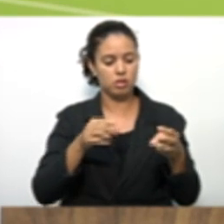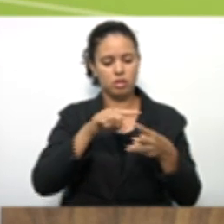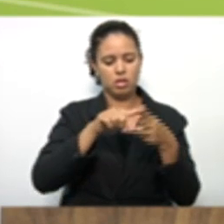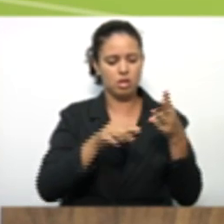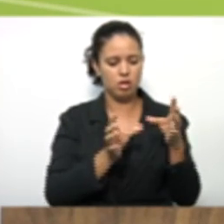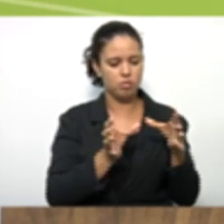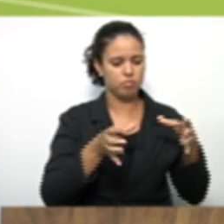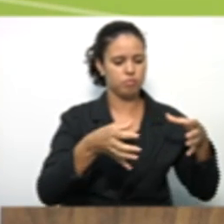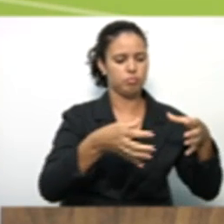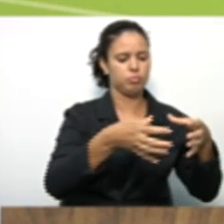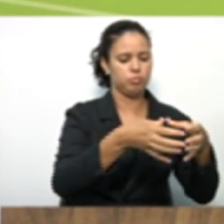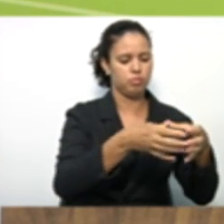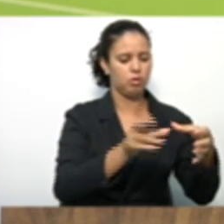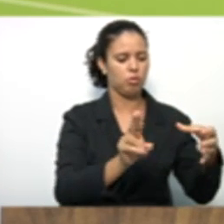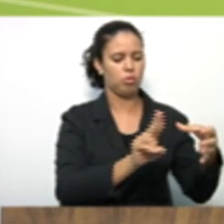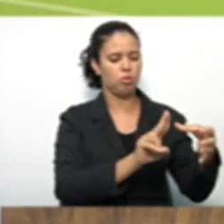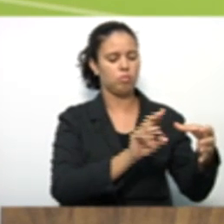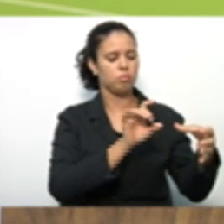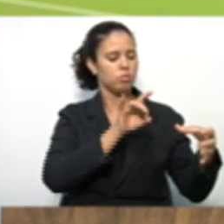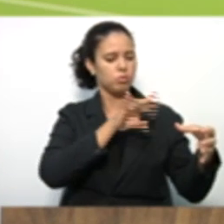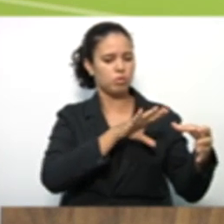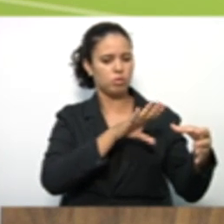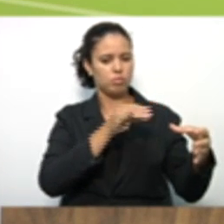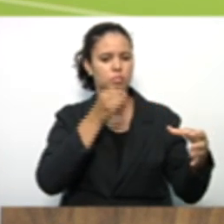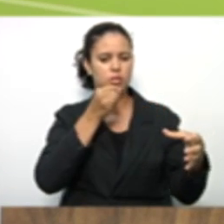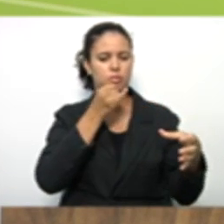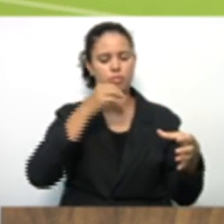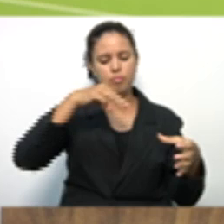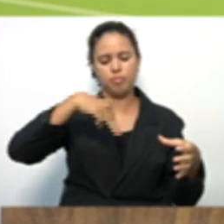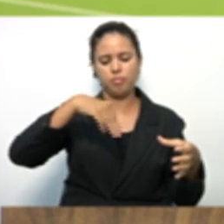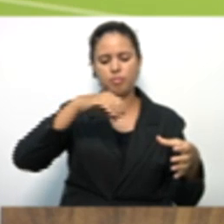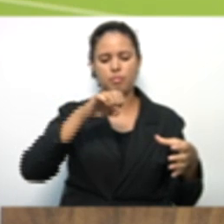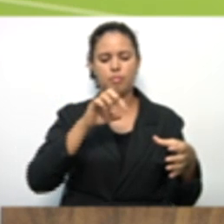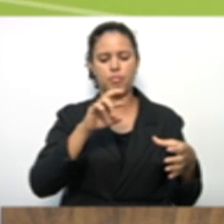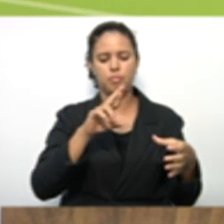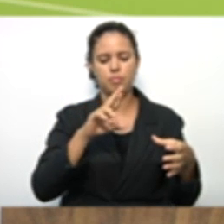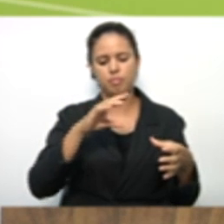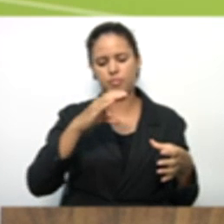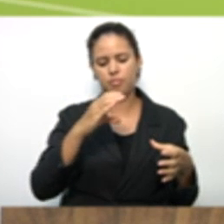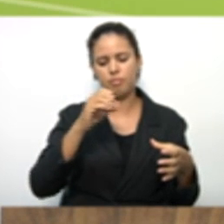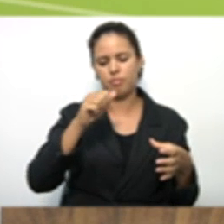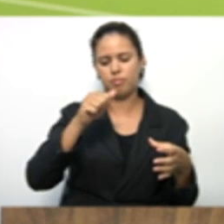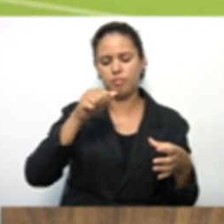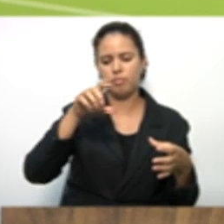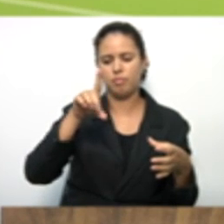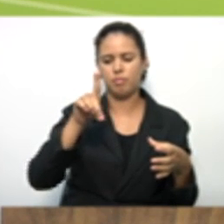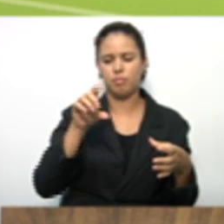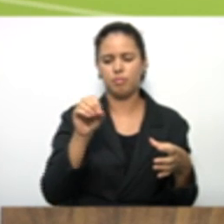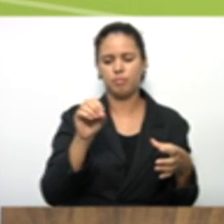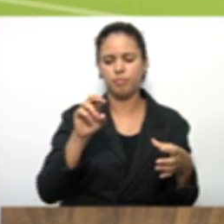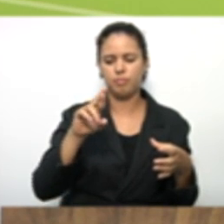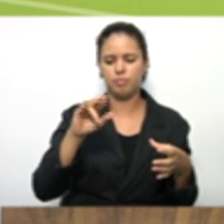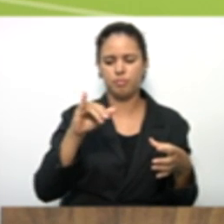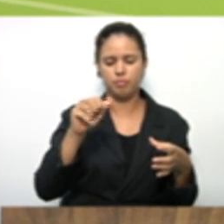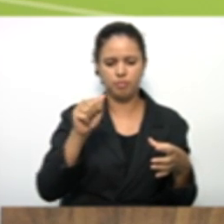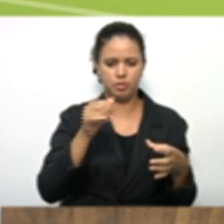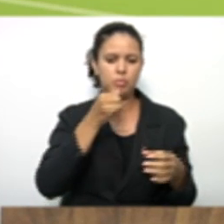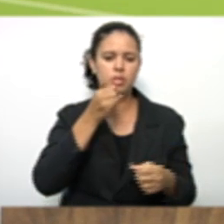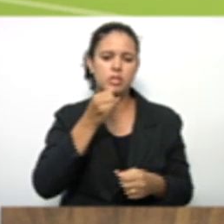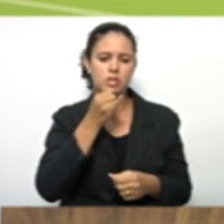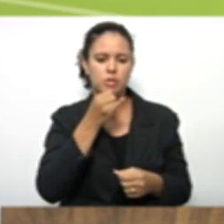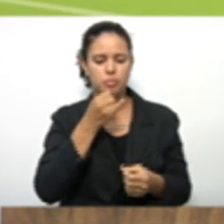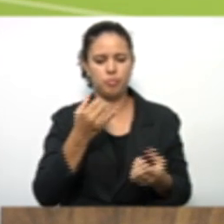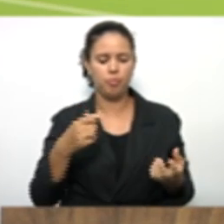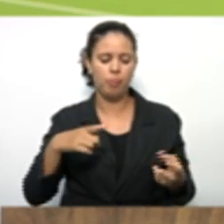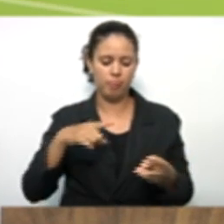único nome, mercadoria. Vamos mais um exemplo? Veículo. Você tem 3 veículos diferentes, um carro, uma